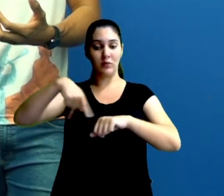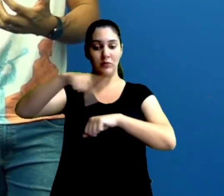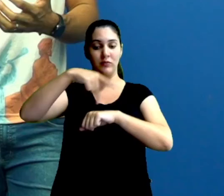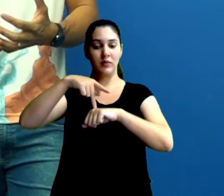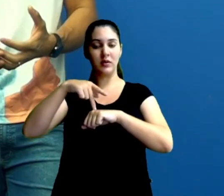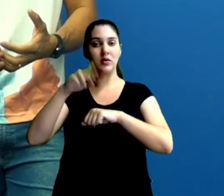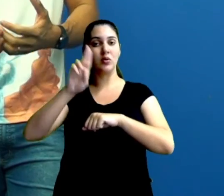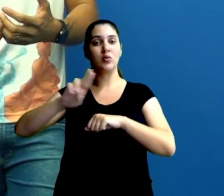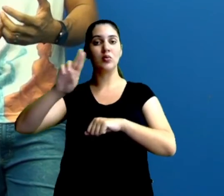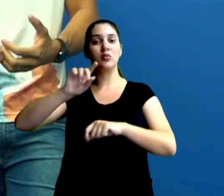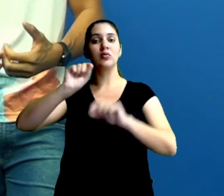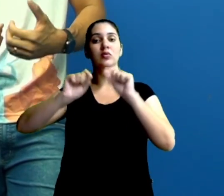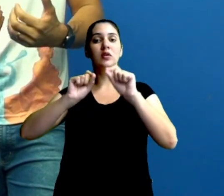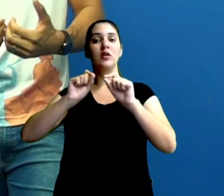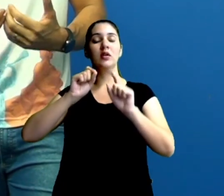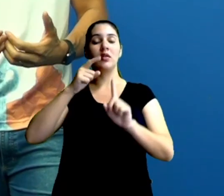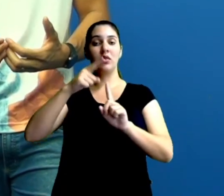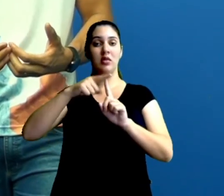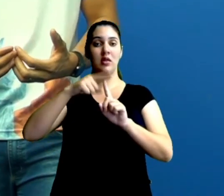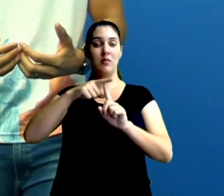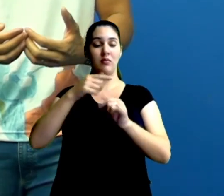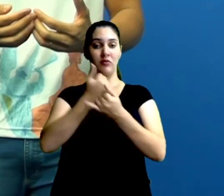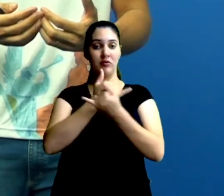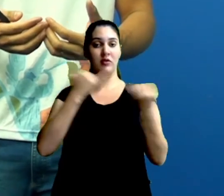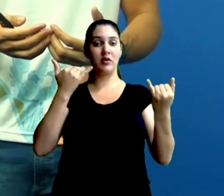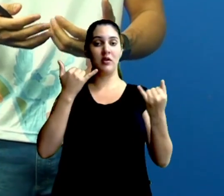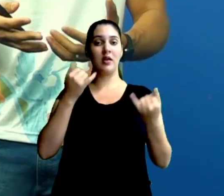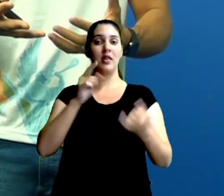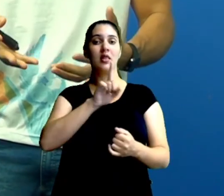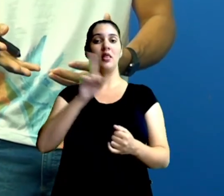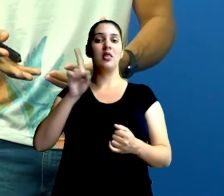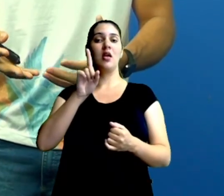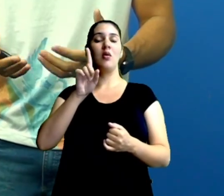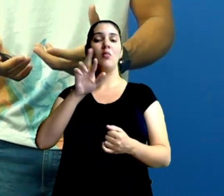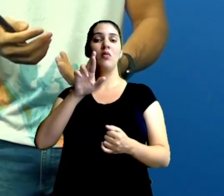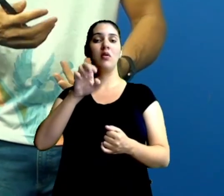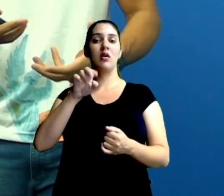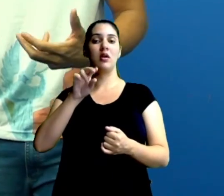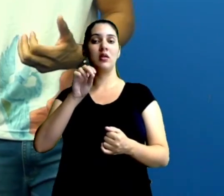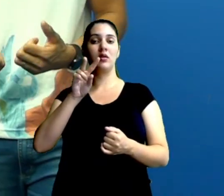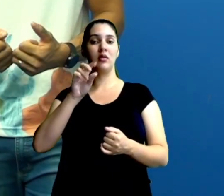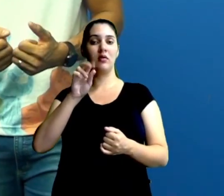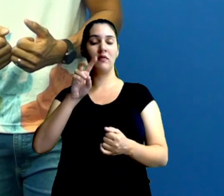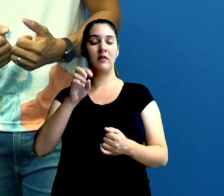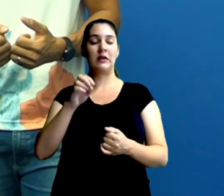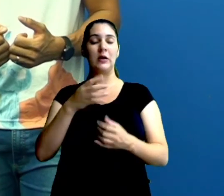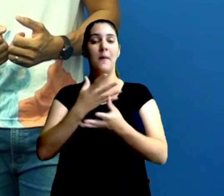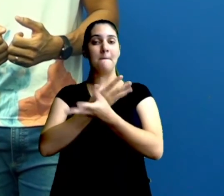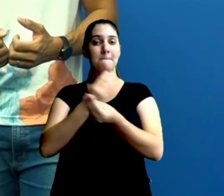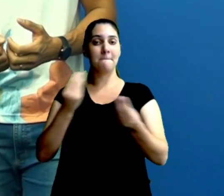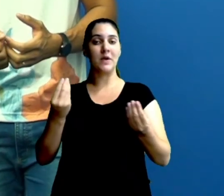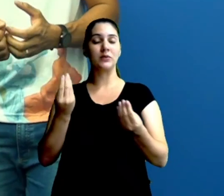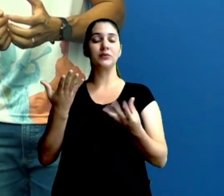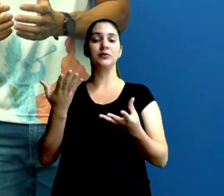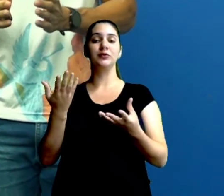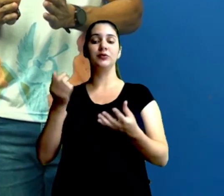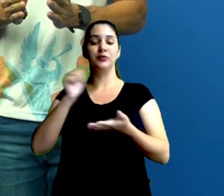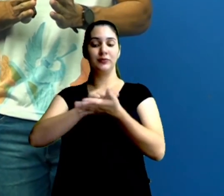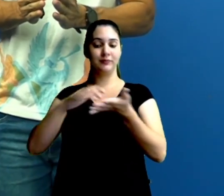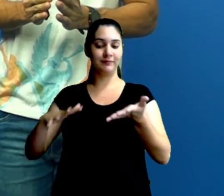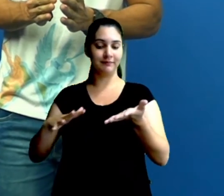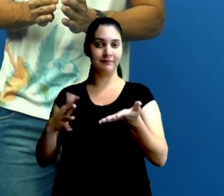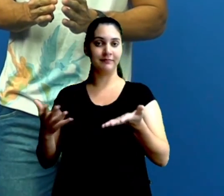países utilizam-se de fontes de energia não renováveis na maior parte das suas atividades.